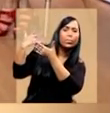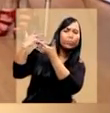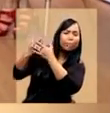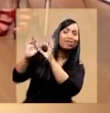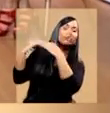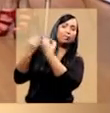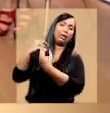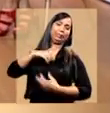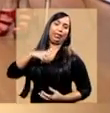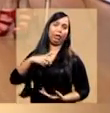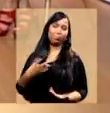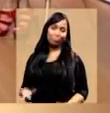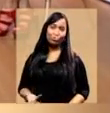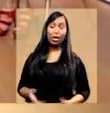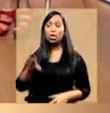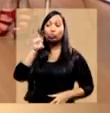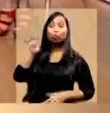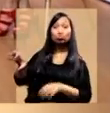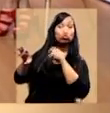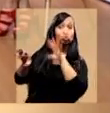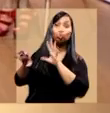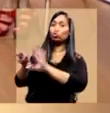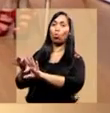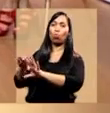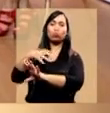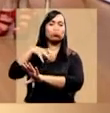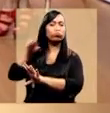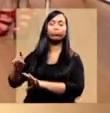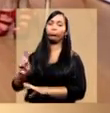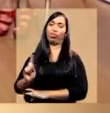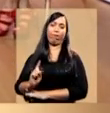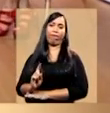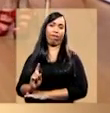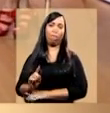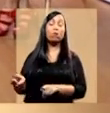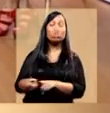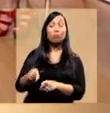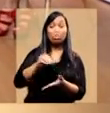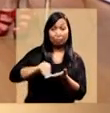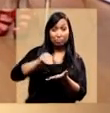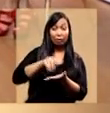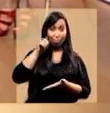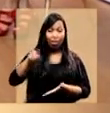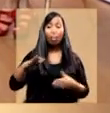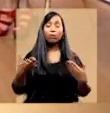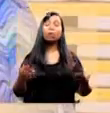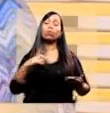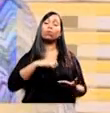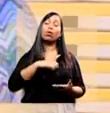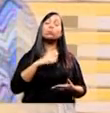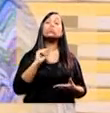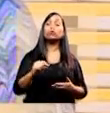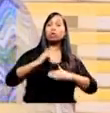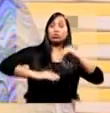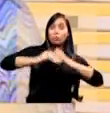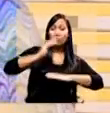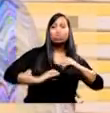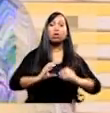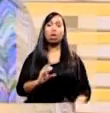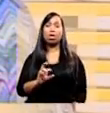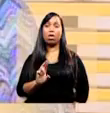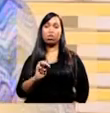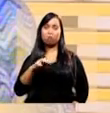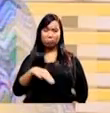gente sabe. Nunca é um fato isolado ali, né, secretária? Não é um fato isolado e na secretaria, inclusive, nós temos as profissionais do